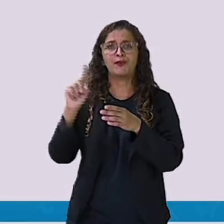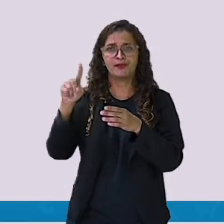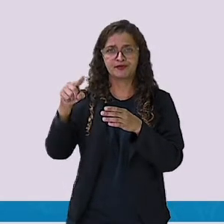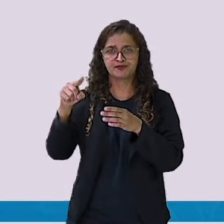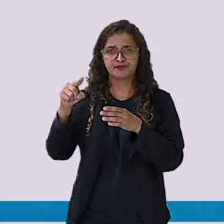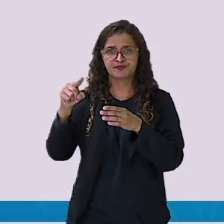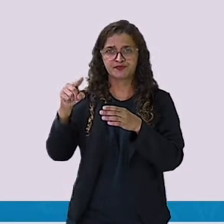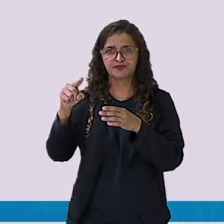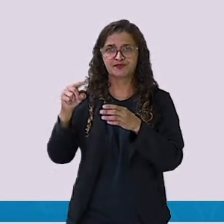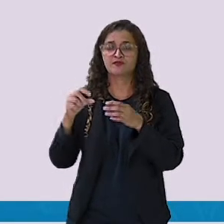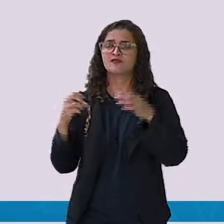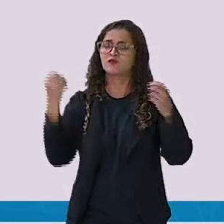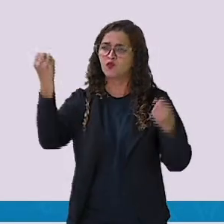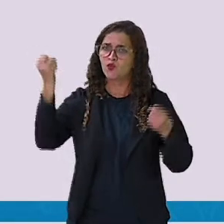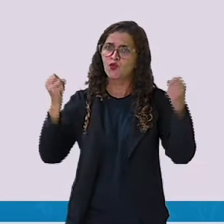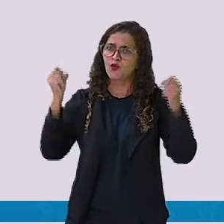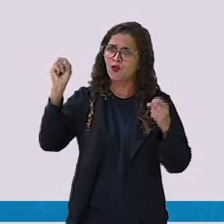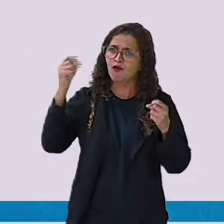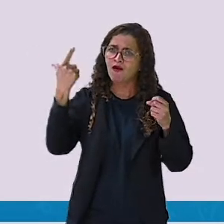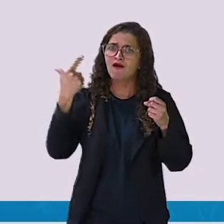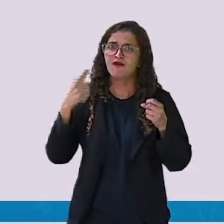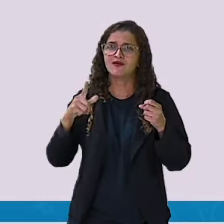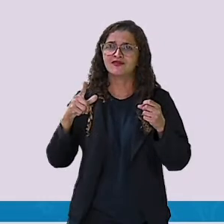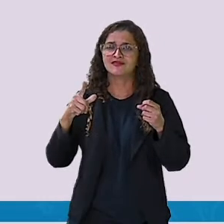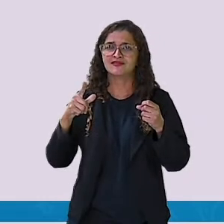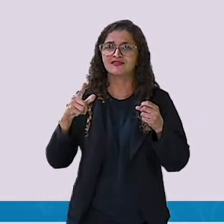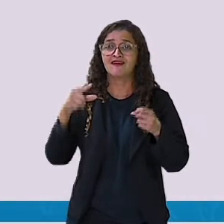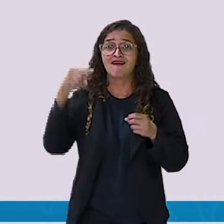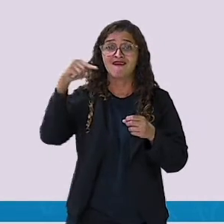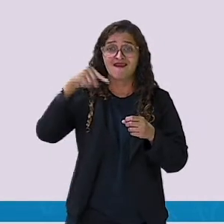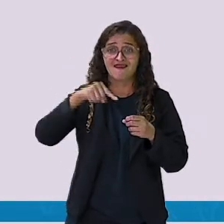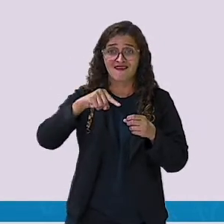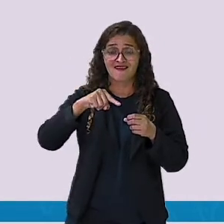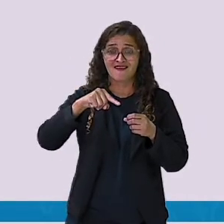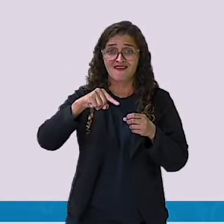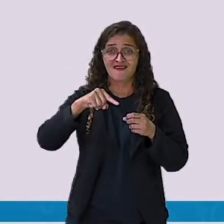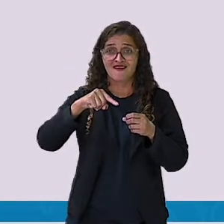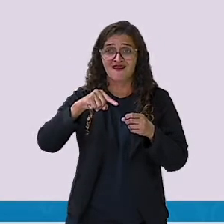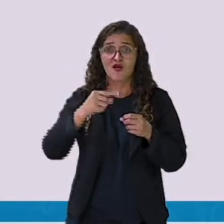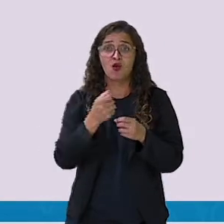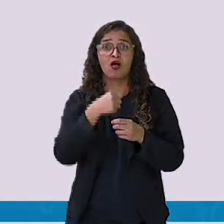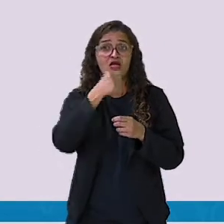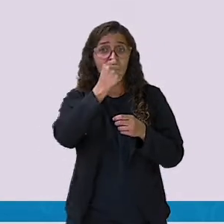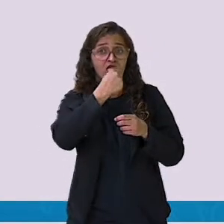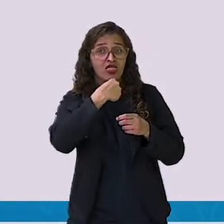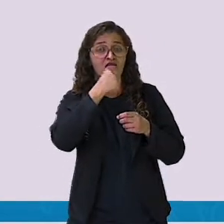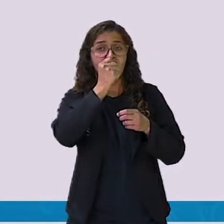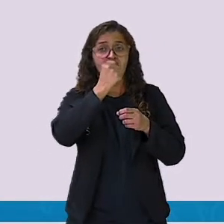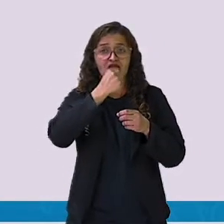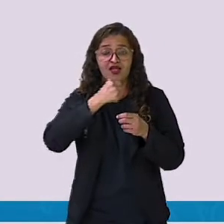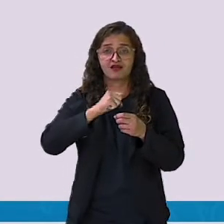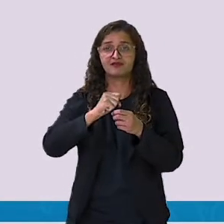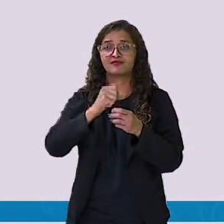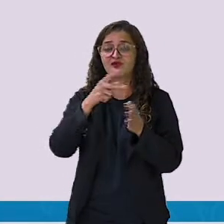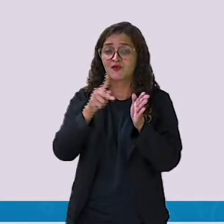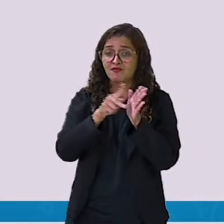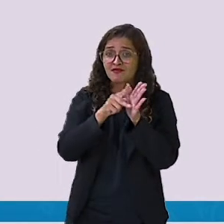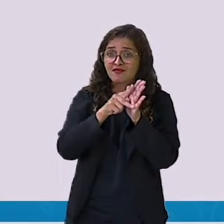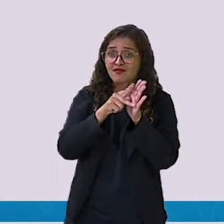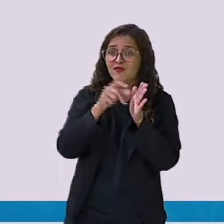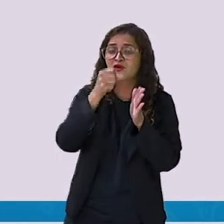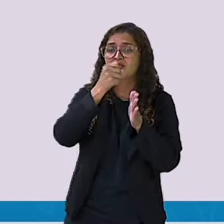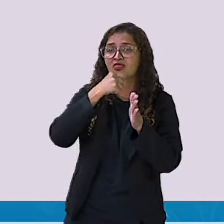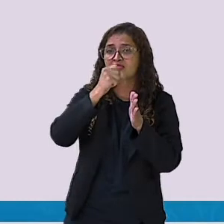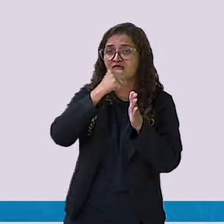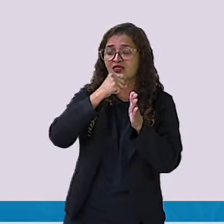faz o picolé e vai montar ali, gelar, para então mandar esse picolé para o